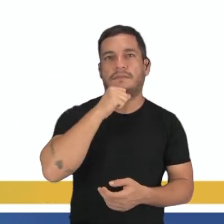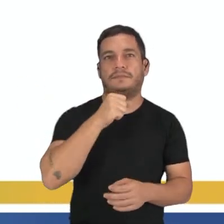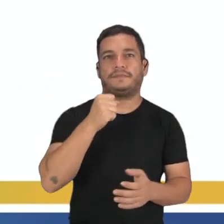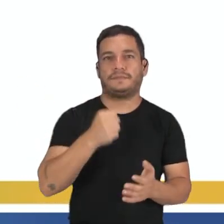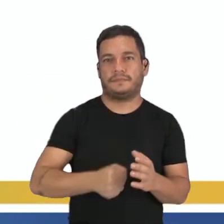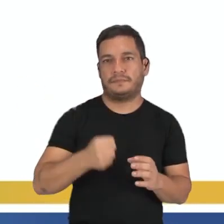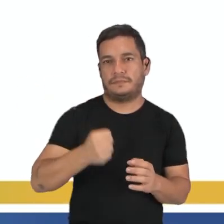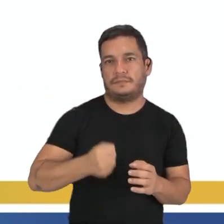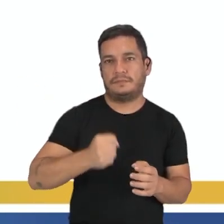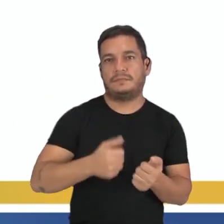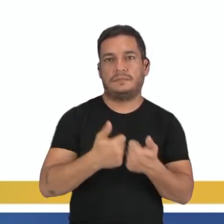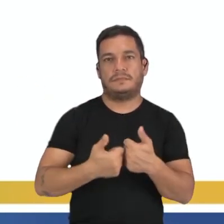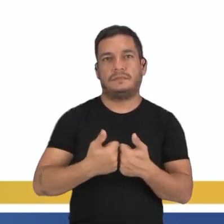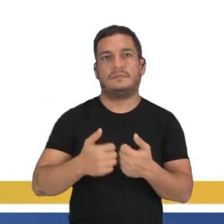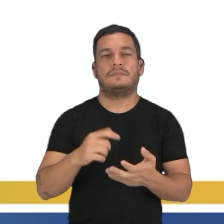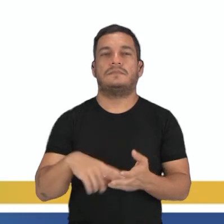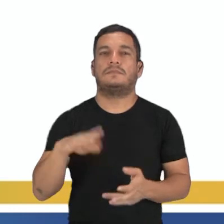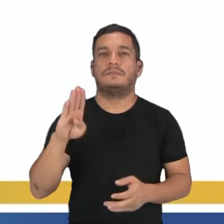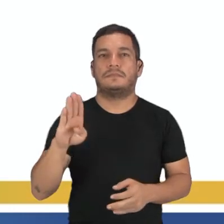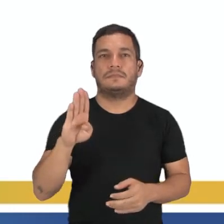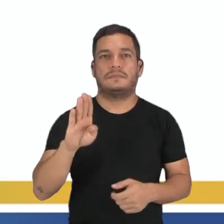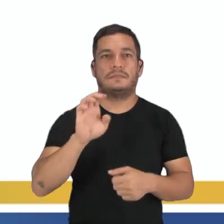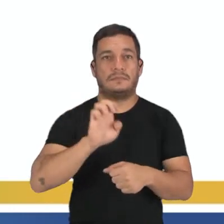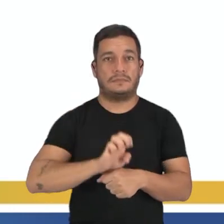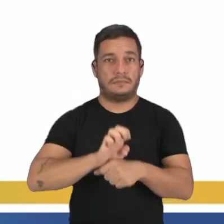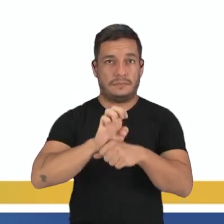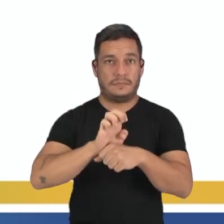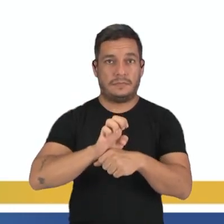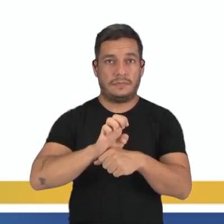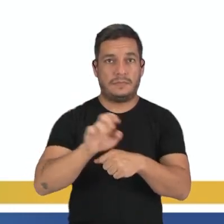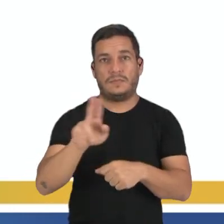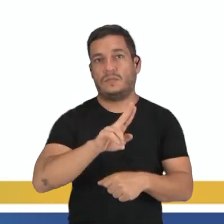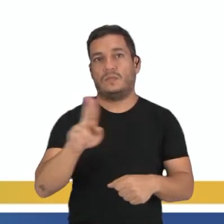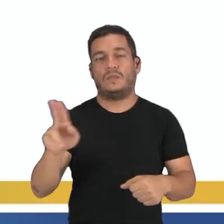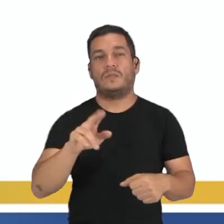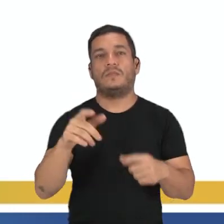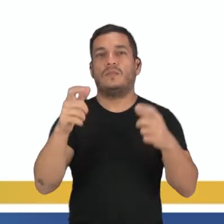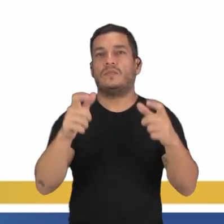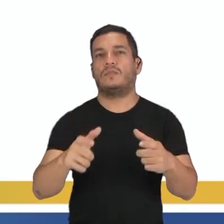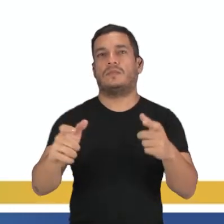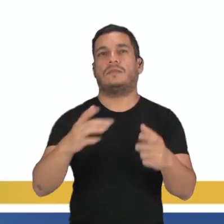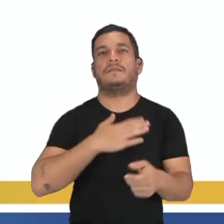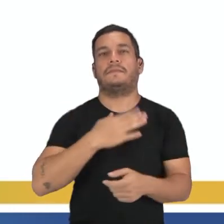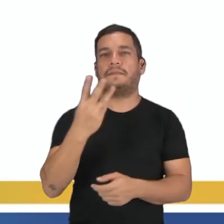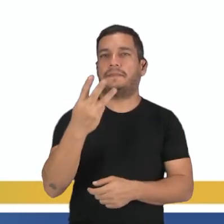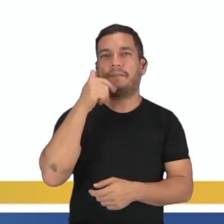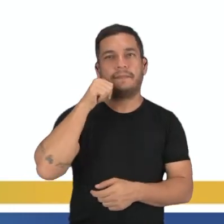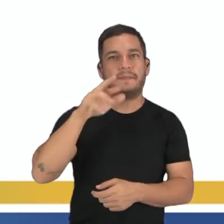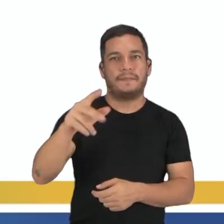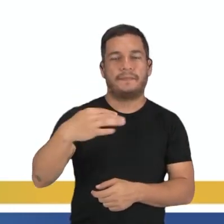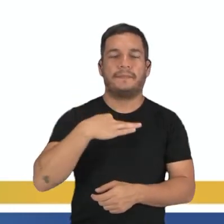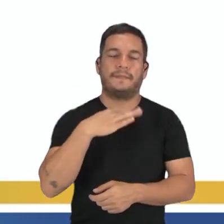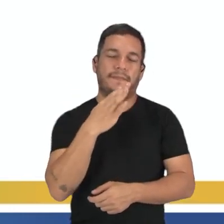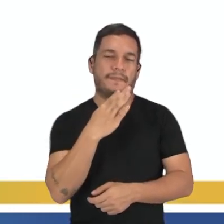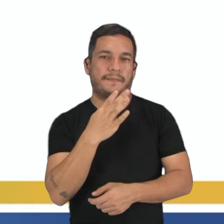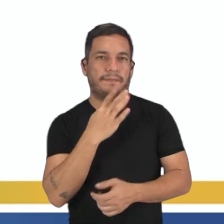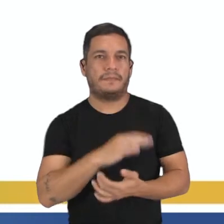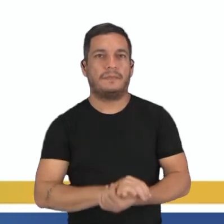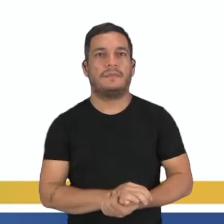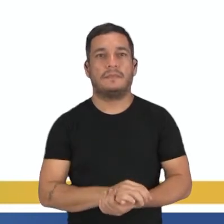pilando arroz no terreiro B uma esperança era o único lugar que minhas três irmãs e eu